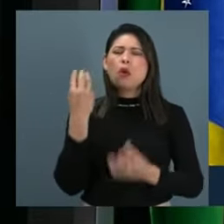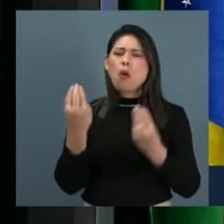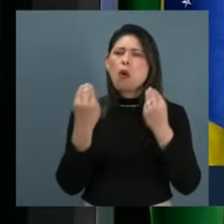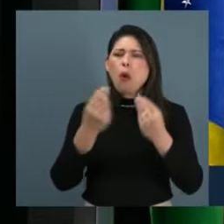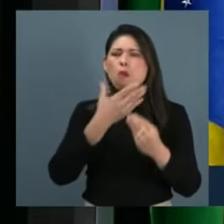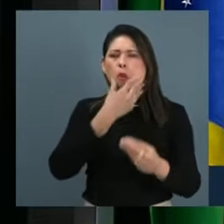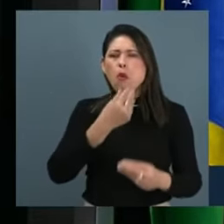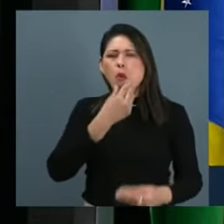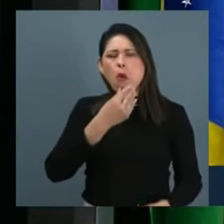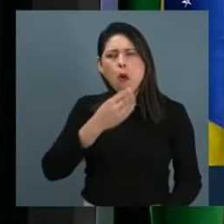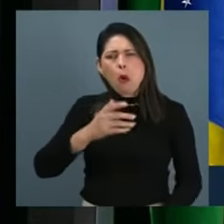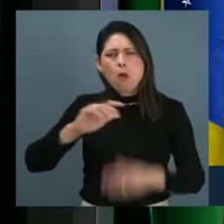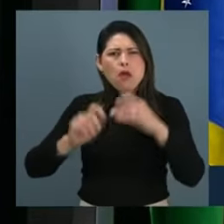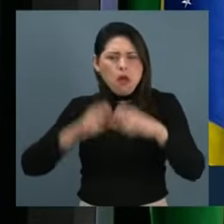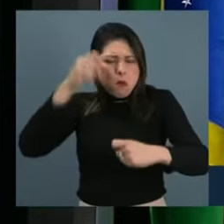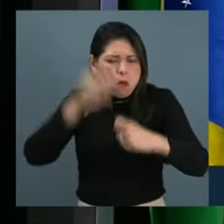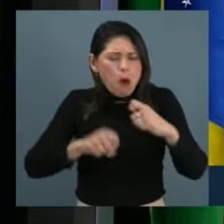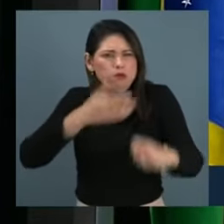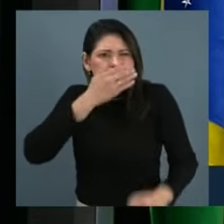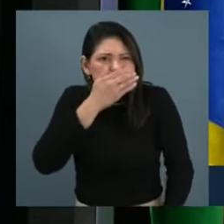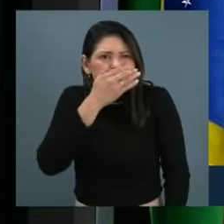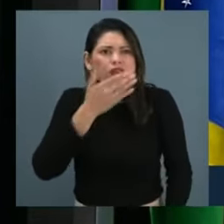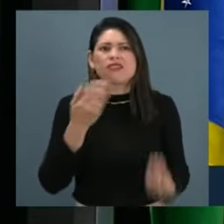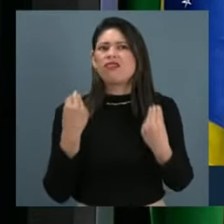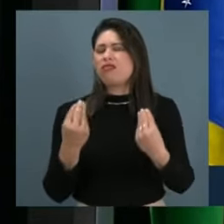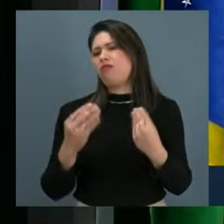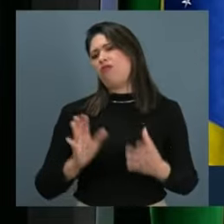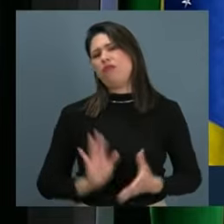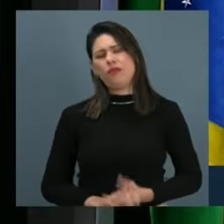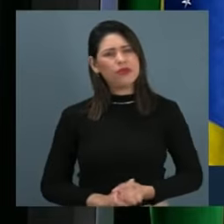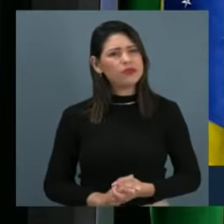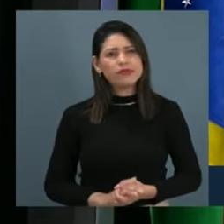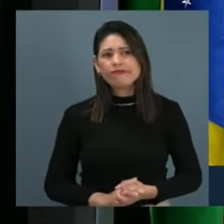vá atrás de buscar o responsável também.